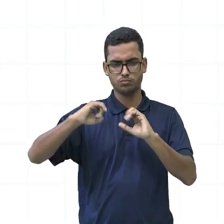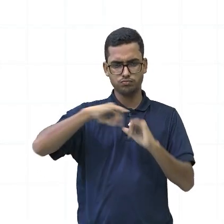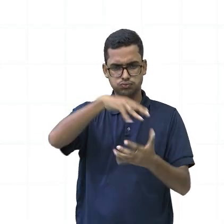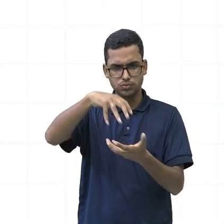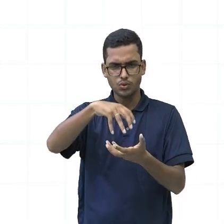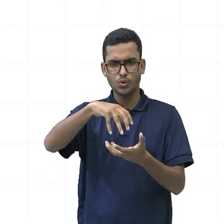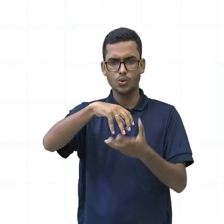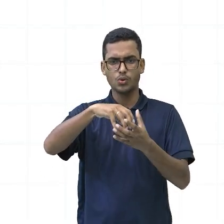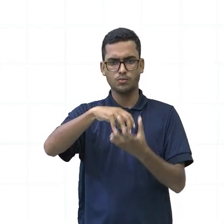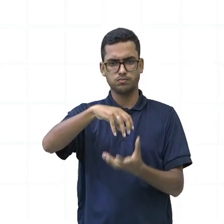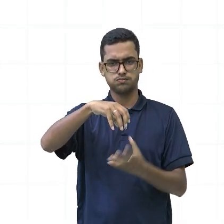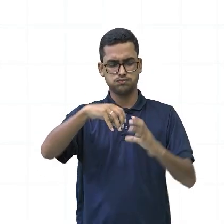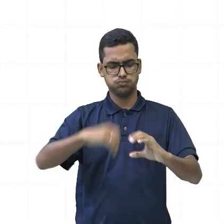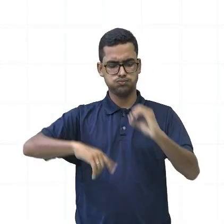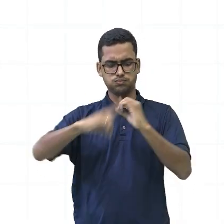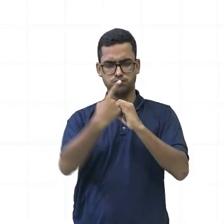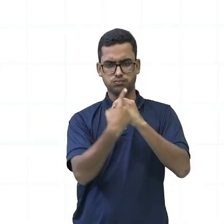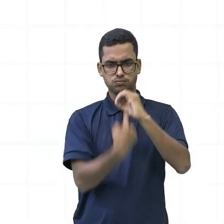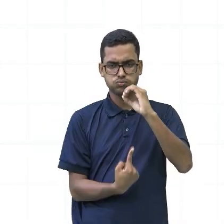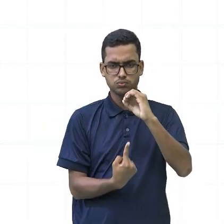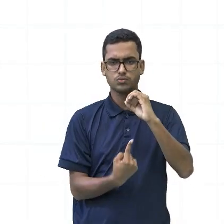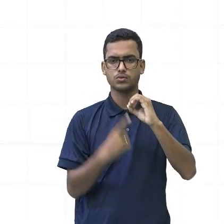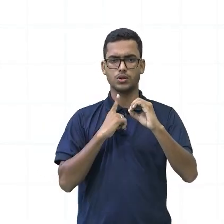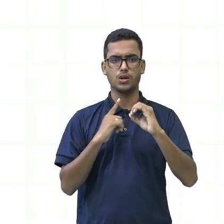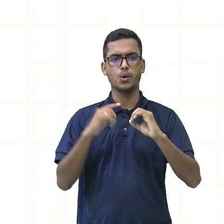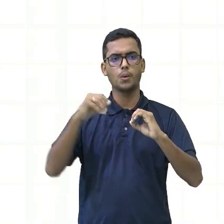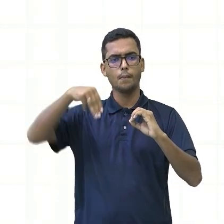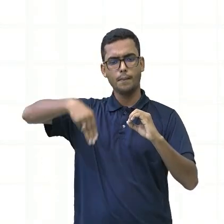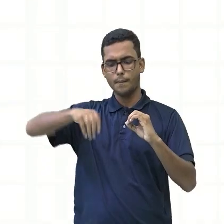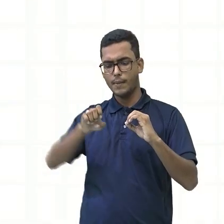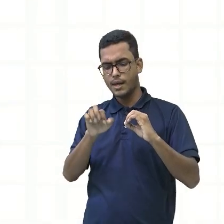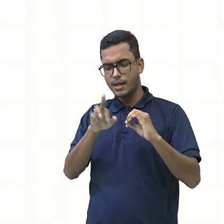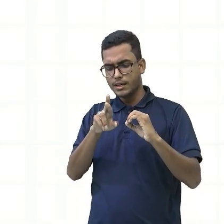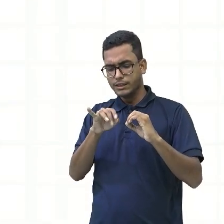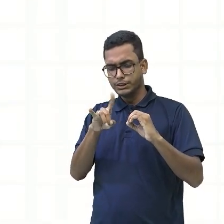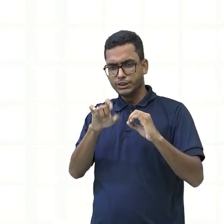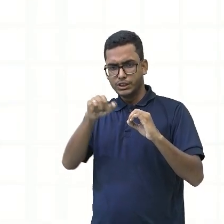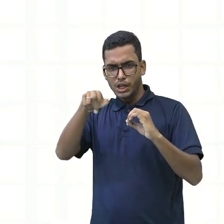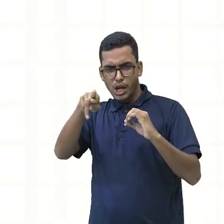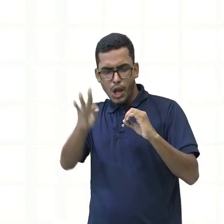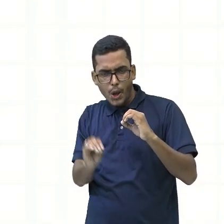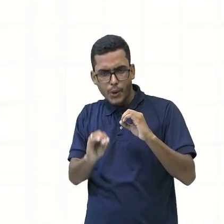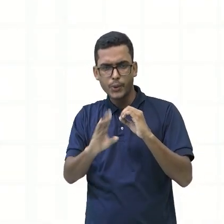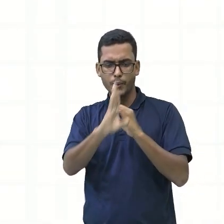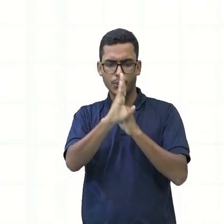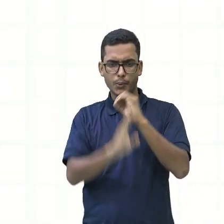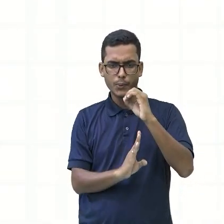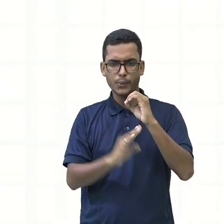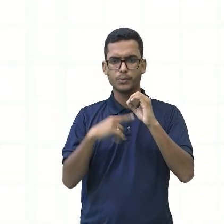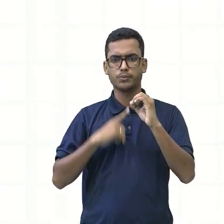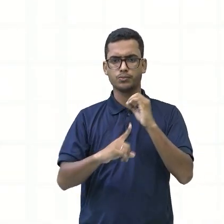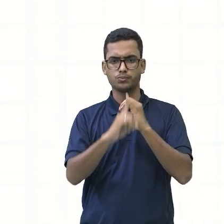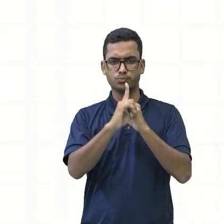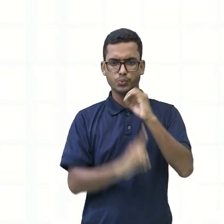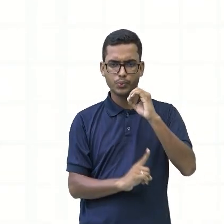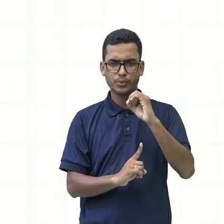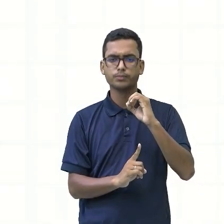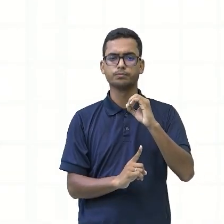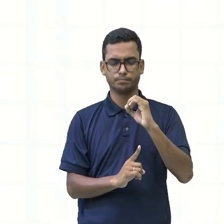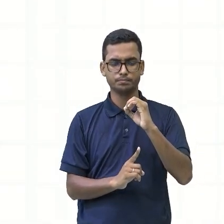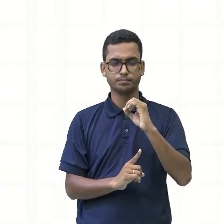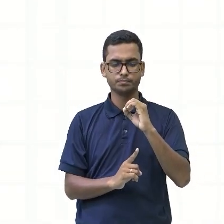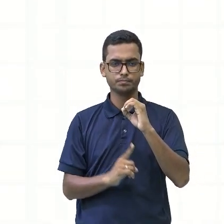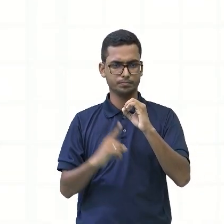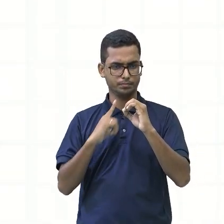que o nosso planeta ele tem ali um meridiano, uma linha imaginária no planeta que divide ele ao meio aqui, né?